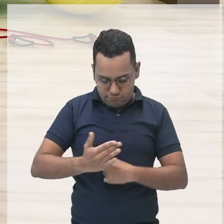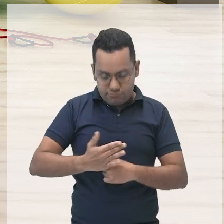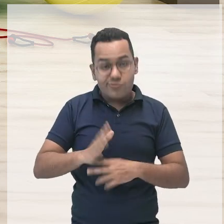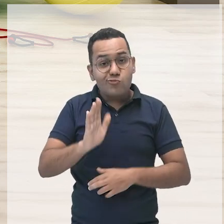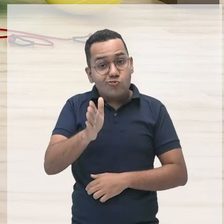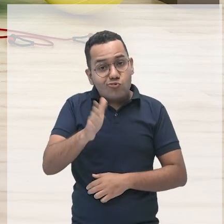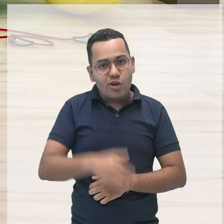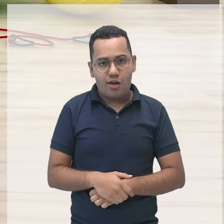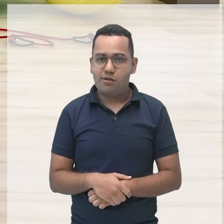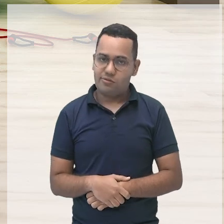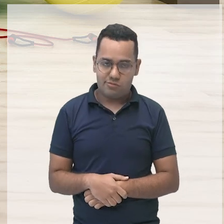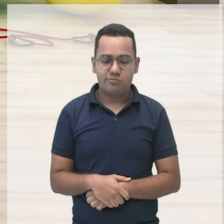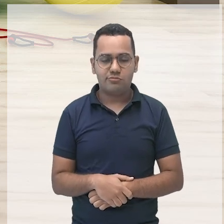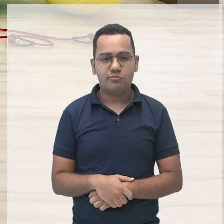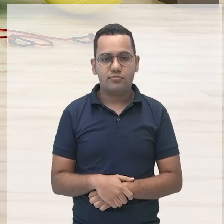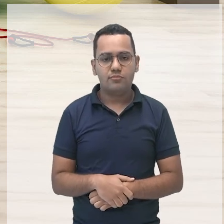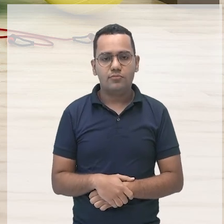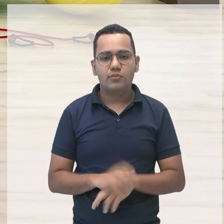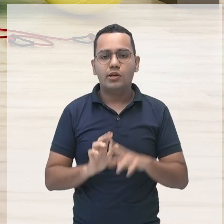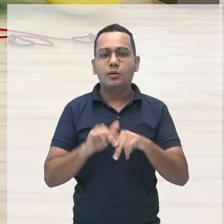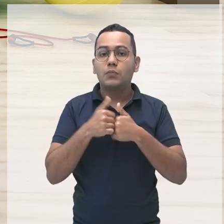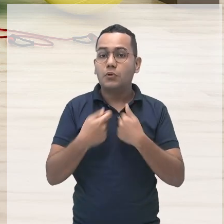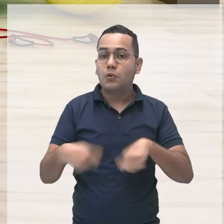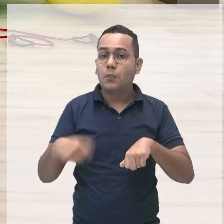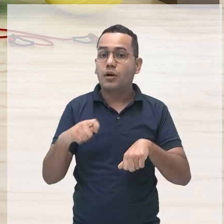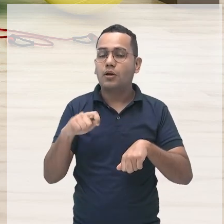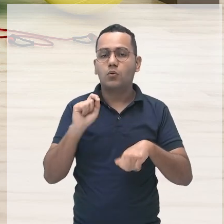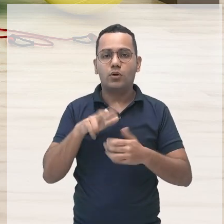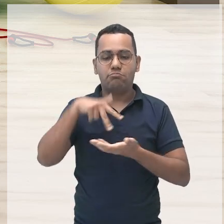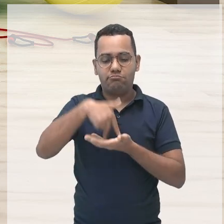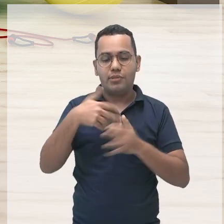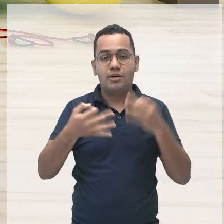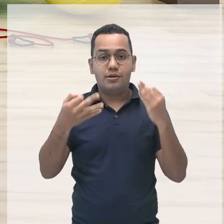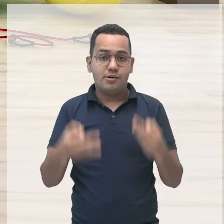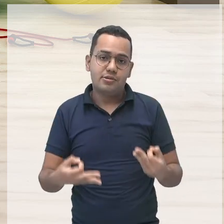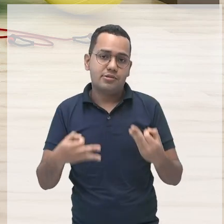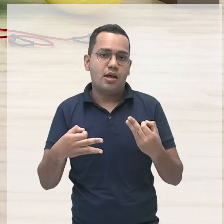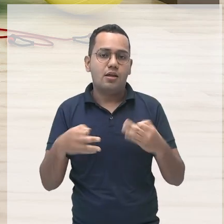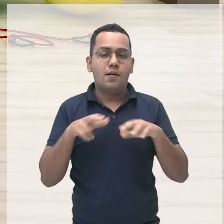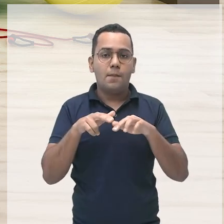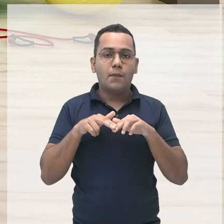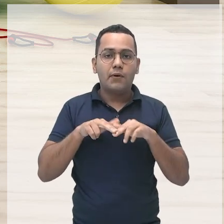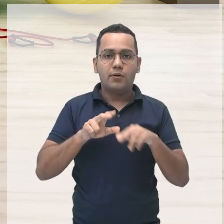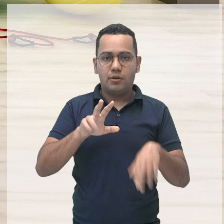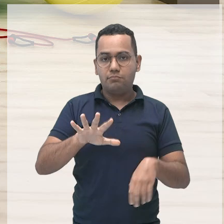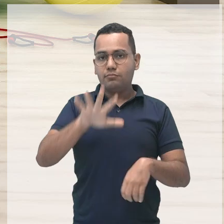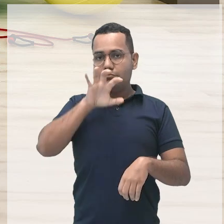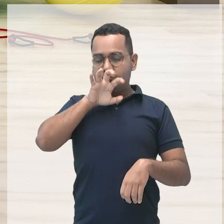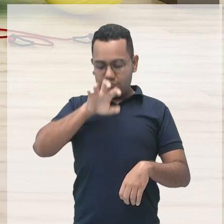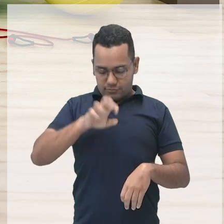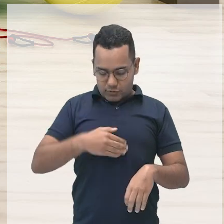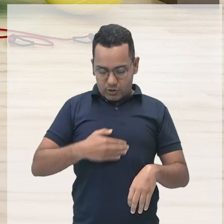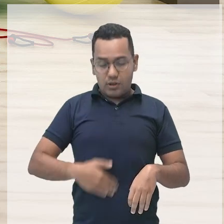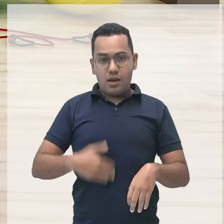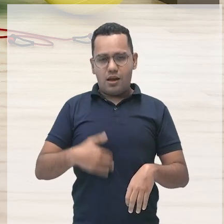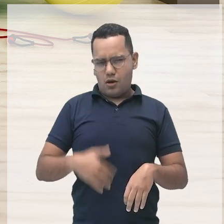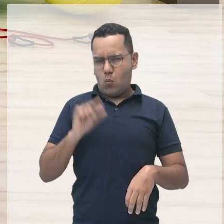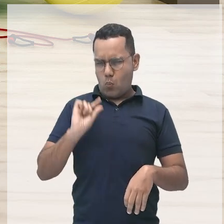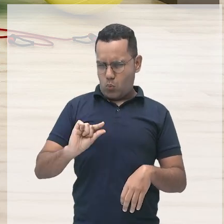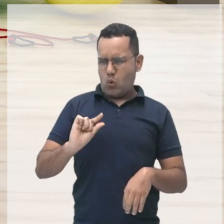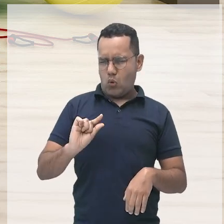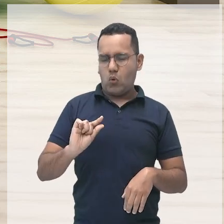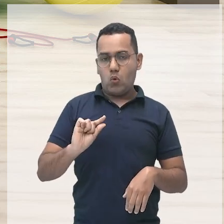a gente sempre manter a postura, manter o abdômen contraído para que a gente não se lesione durante os exercícios, tá